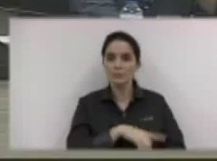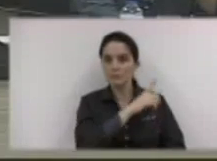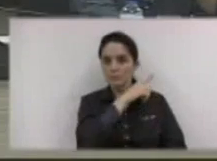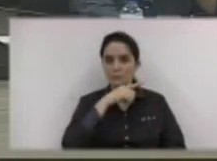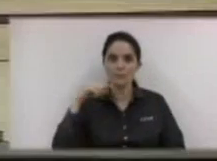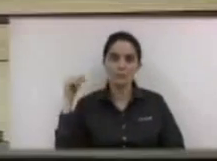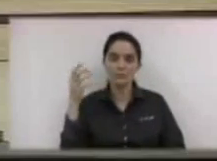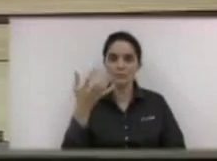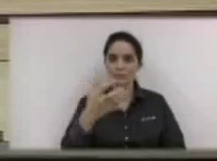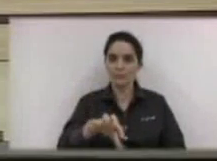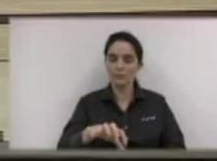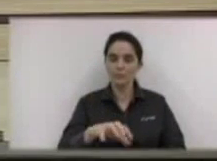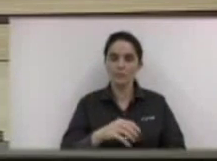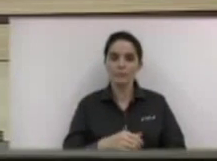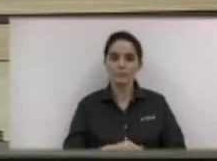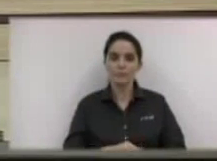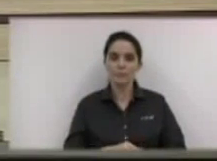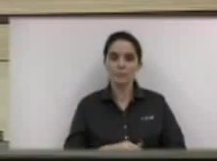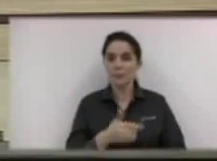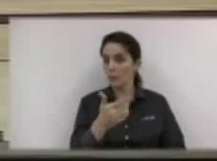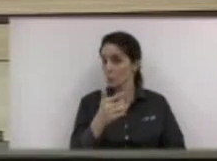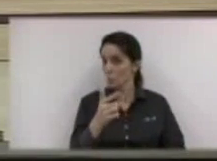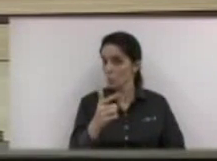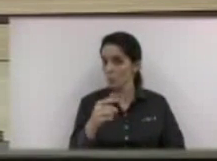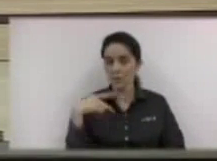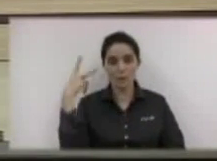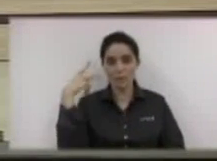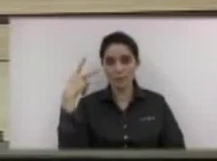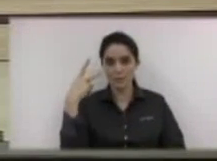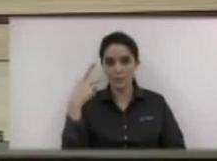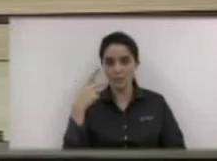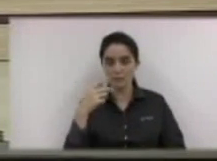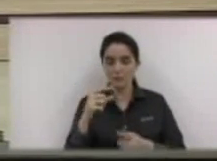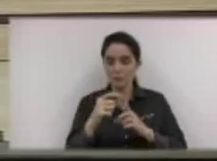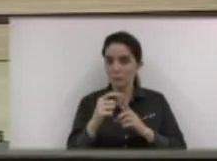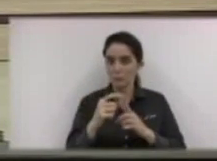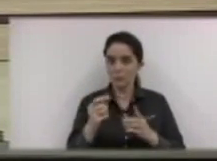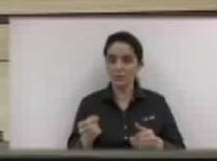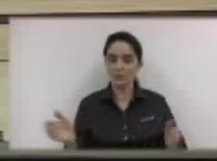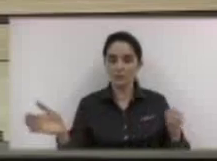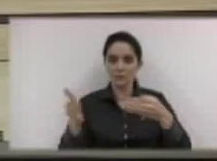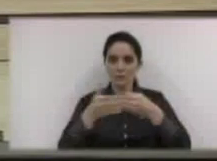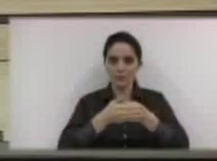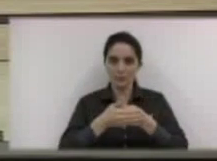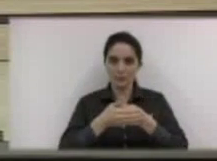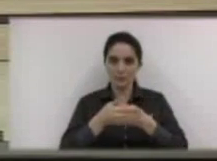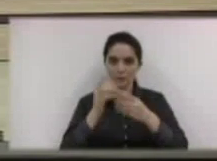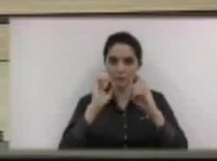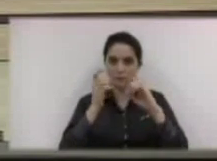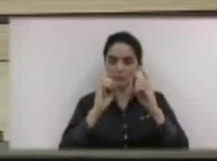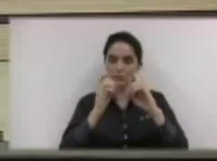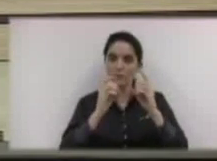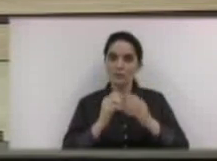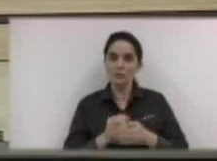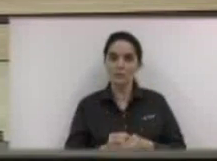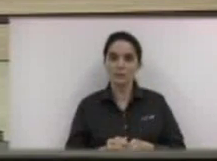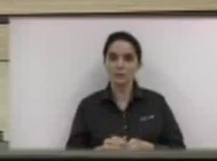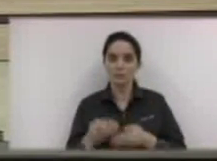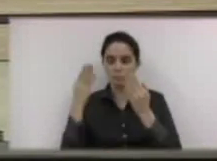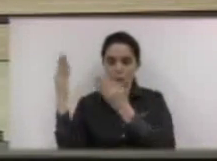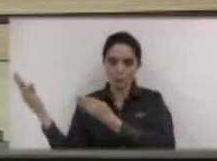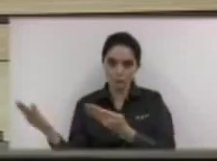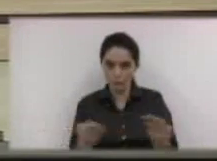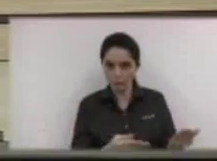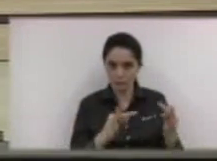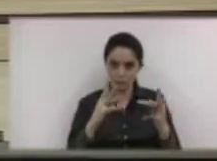da Costa. Dispenso. Não havendo mais vereadores que queiram usar a palavra, esta presidência encerra a presente sessão, convocando os